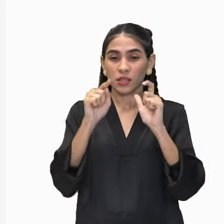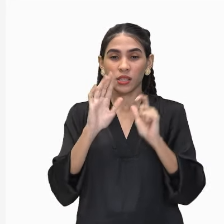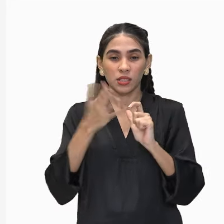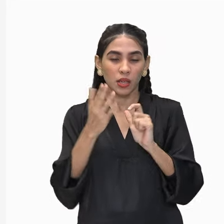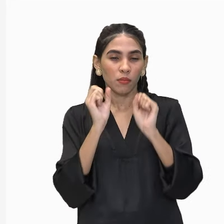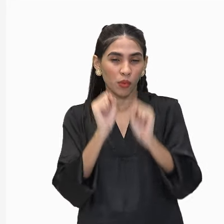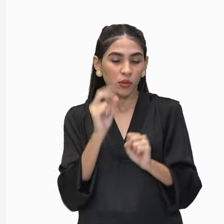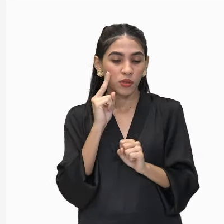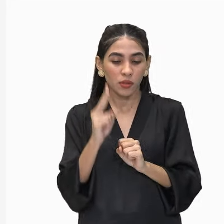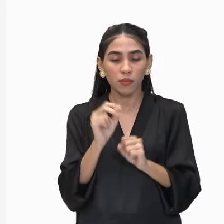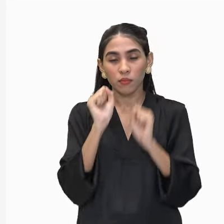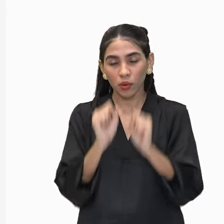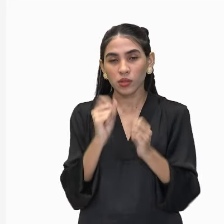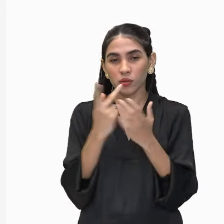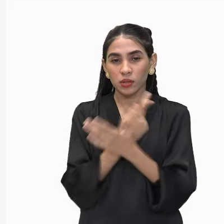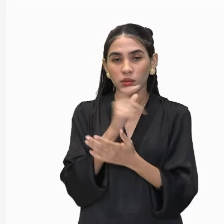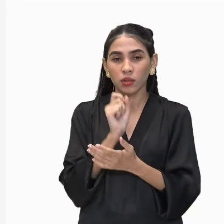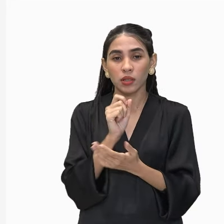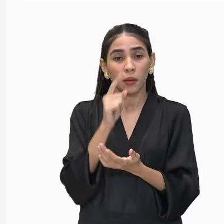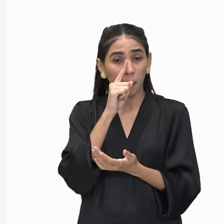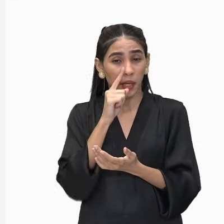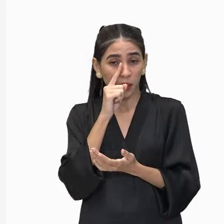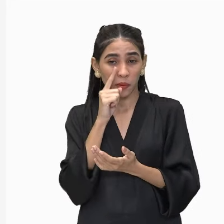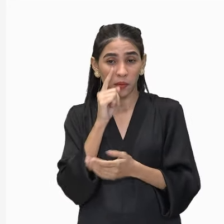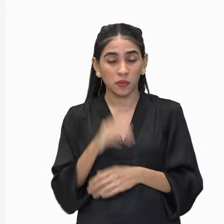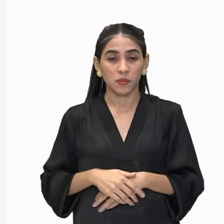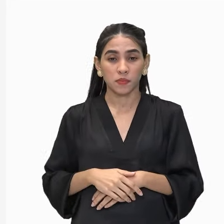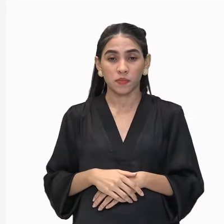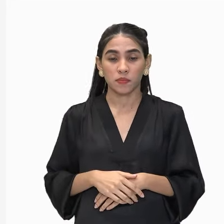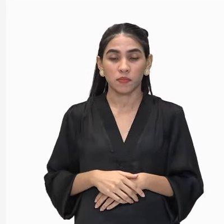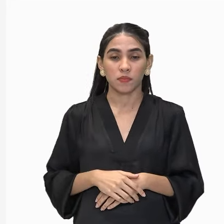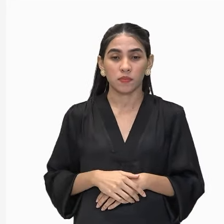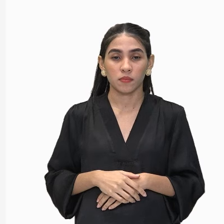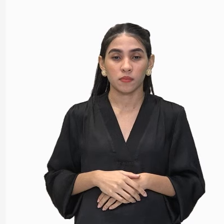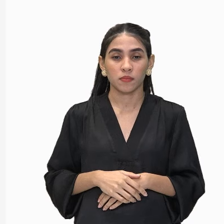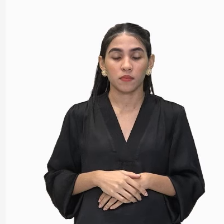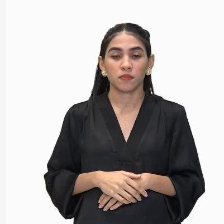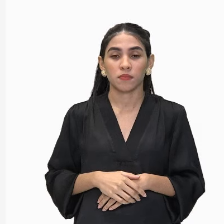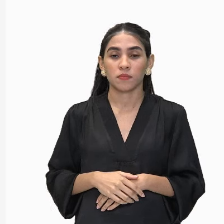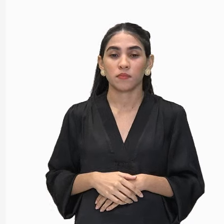pode ser um indivíduo perigoso. Nesse caso, ele é um predador de corais.